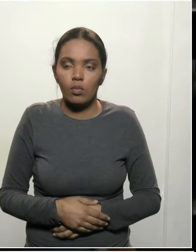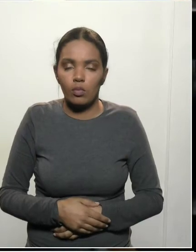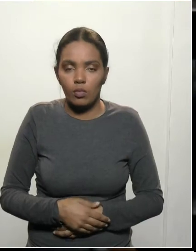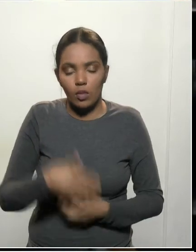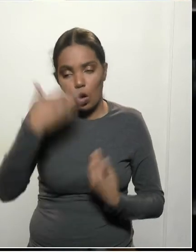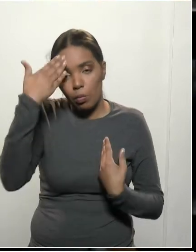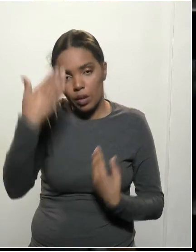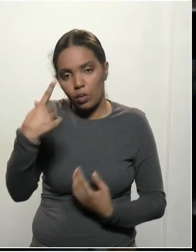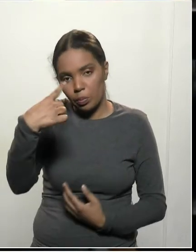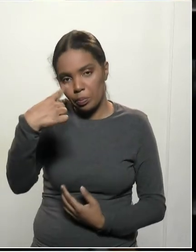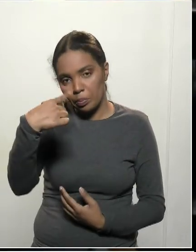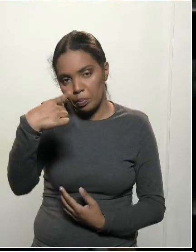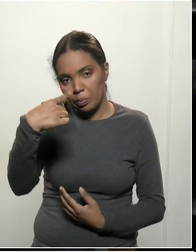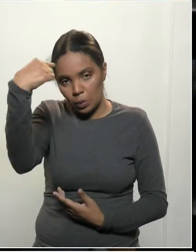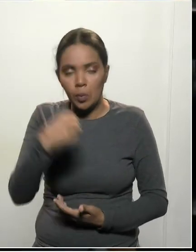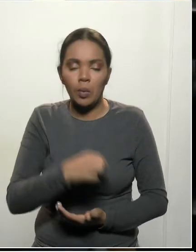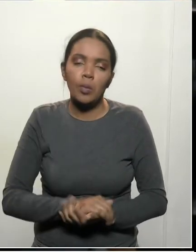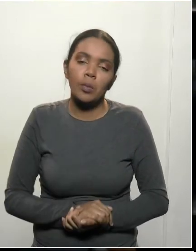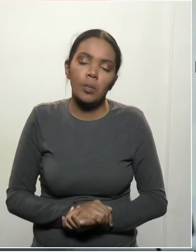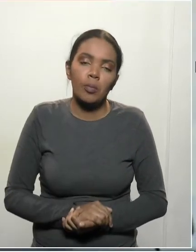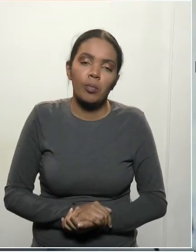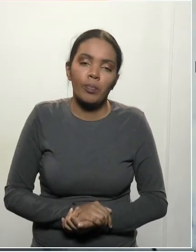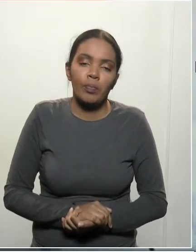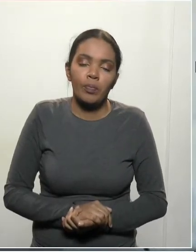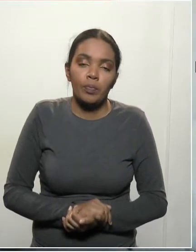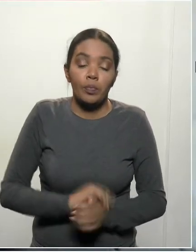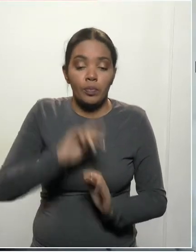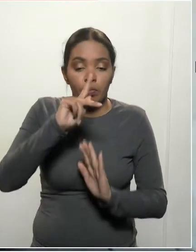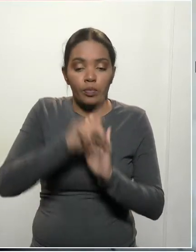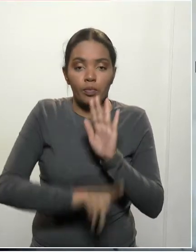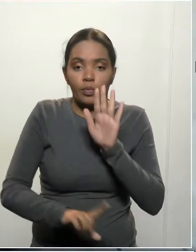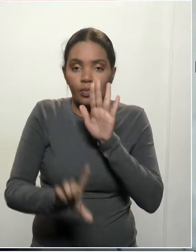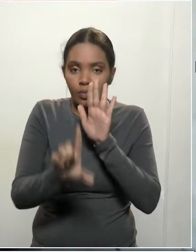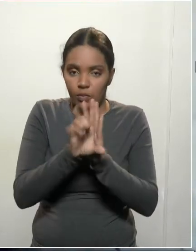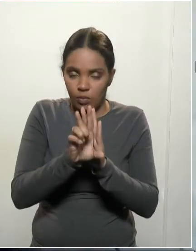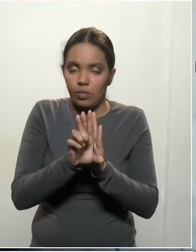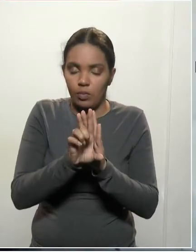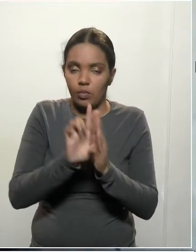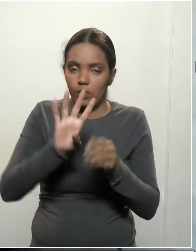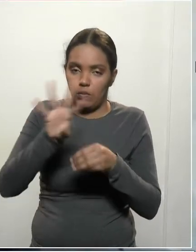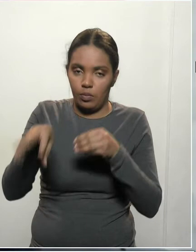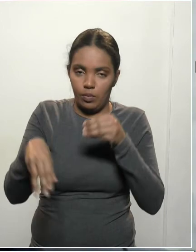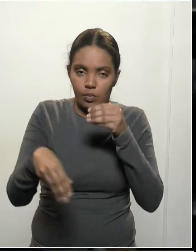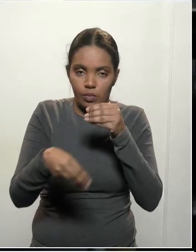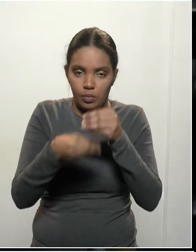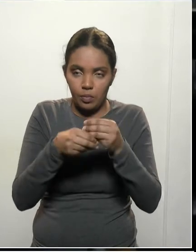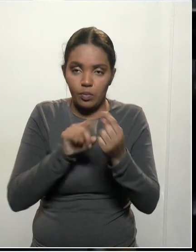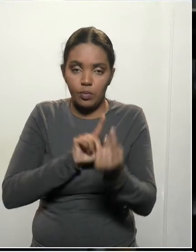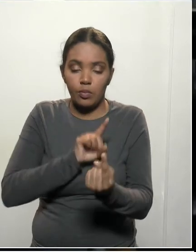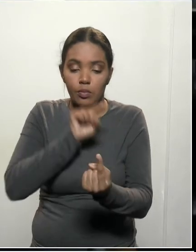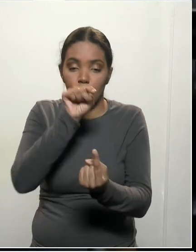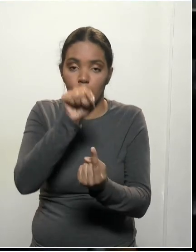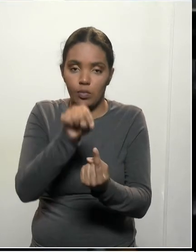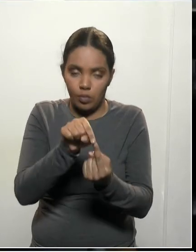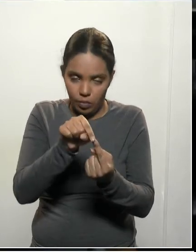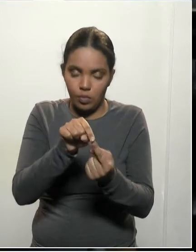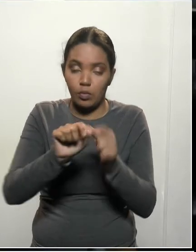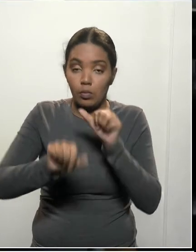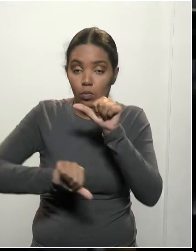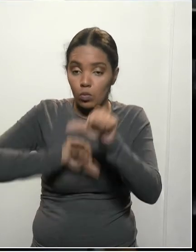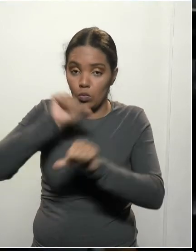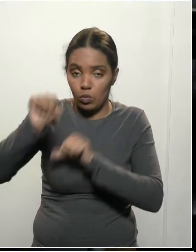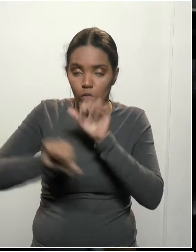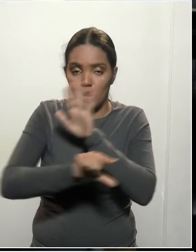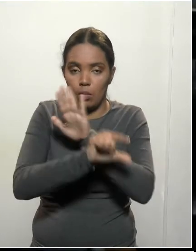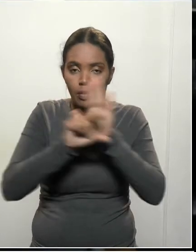indicar, presidente. Presidente, o projeto de lei complementar tem por objetivo revogar o parágrafo